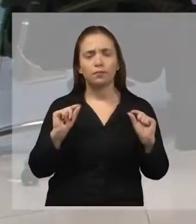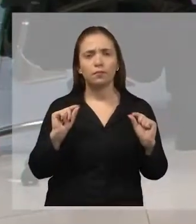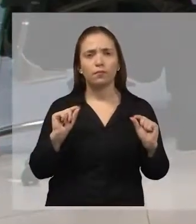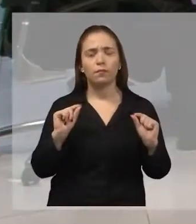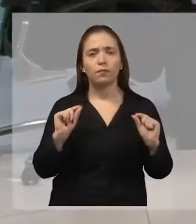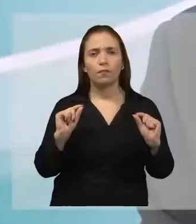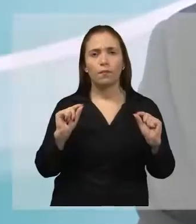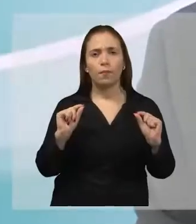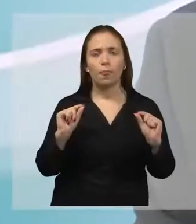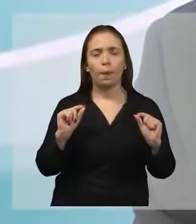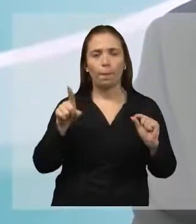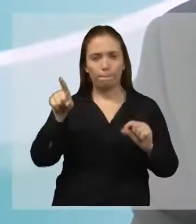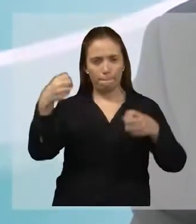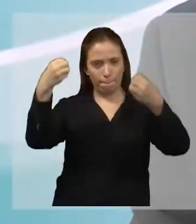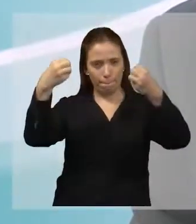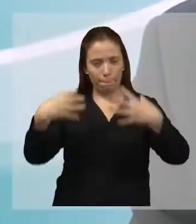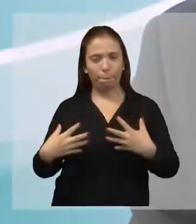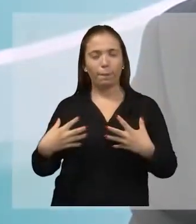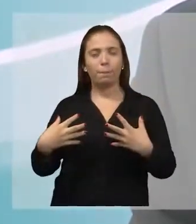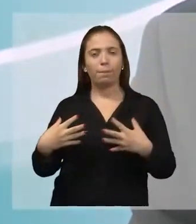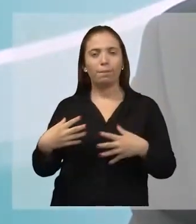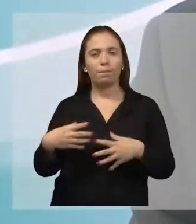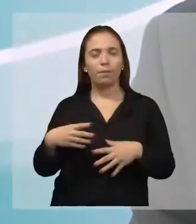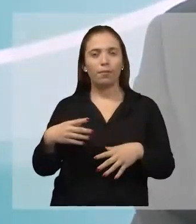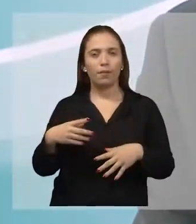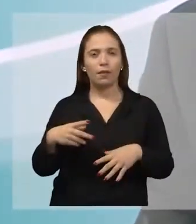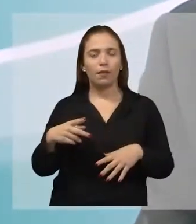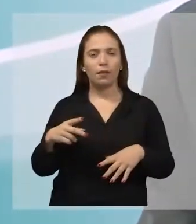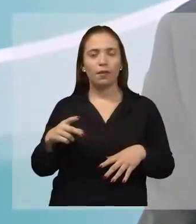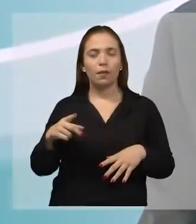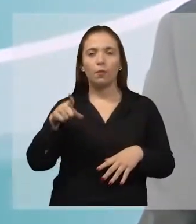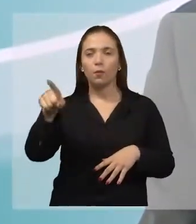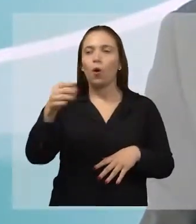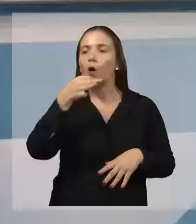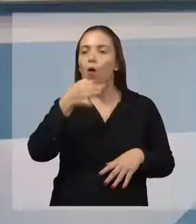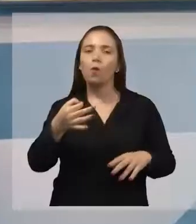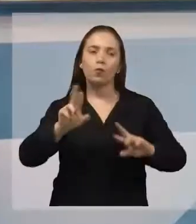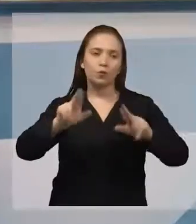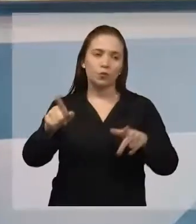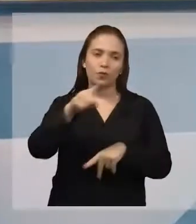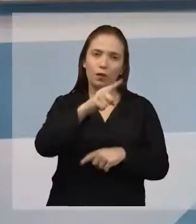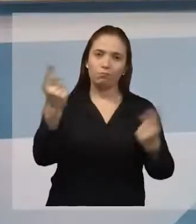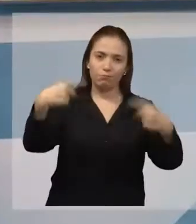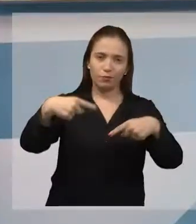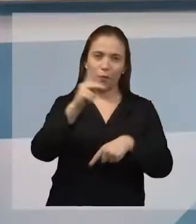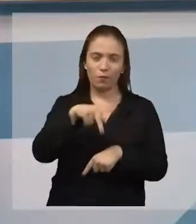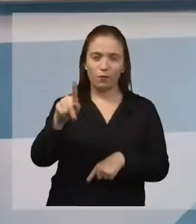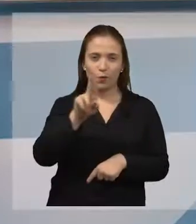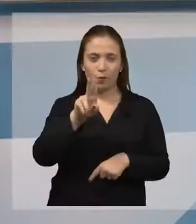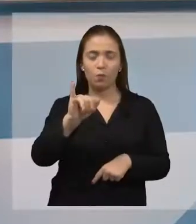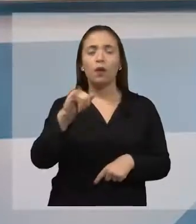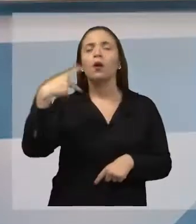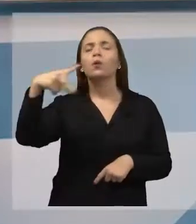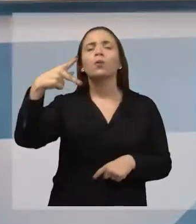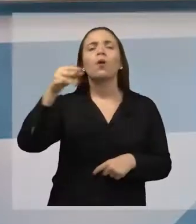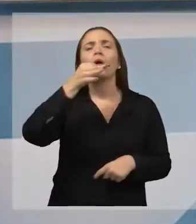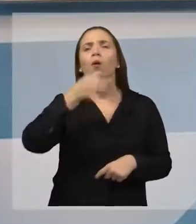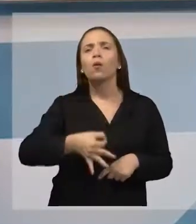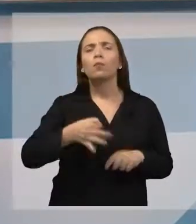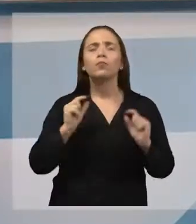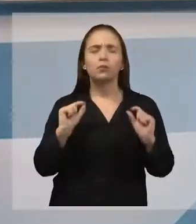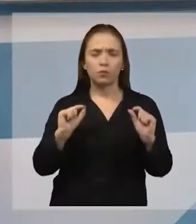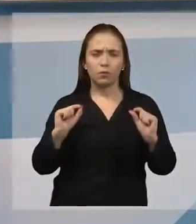velha prática de sempre, né? O que já se denominou de outros nomes, o mais conhecido ficou o mensalão, né? Mas que em